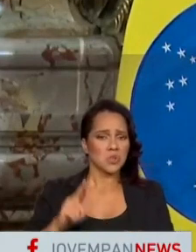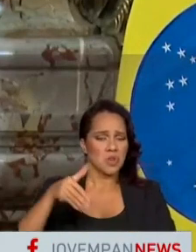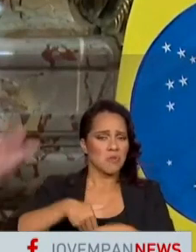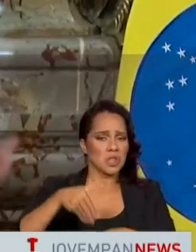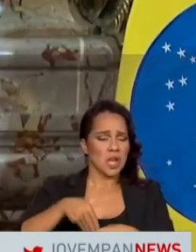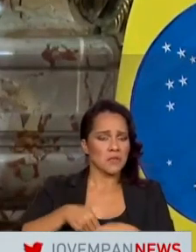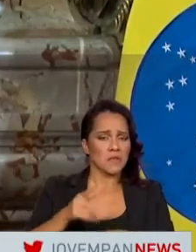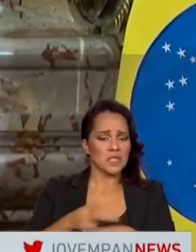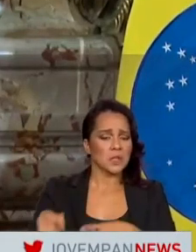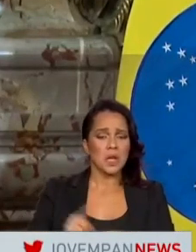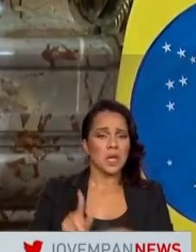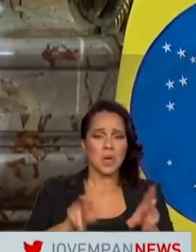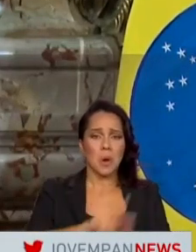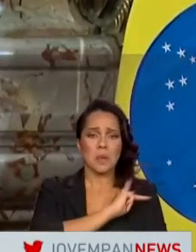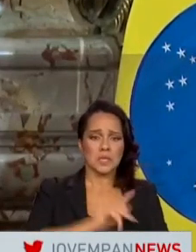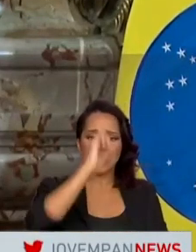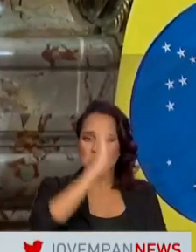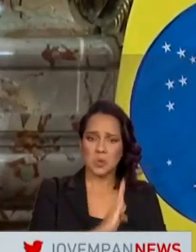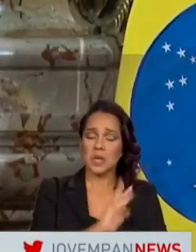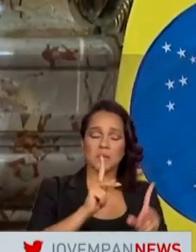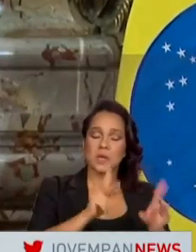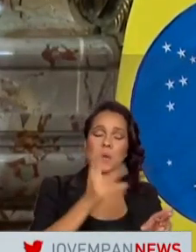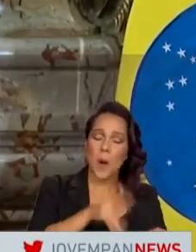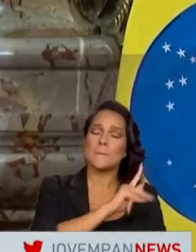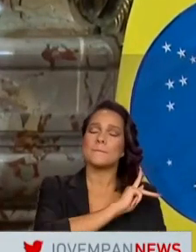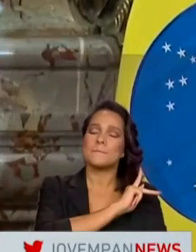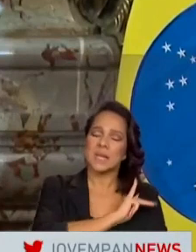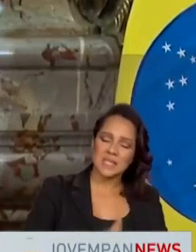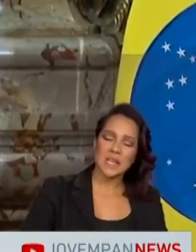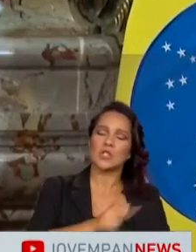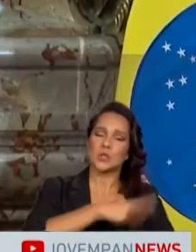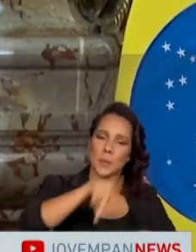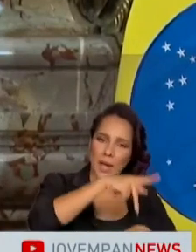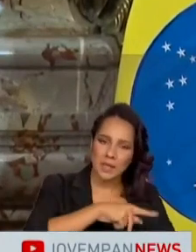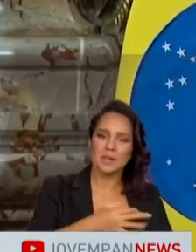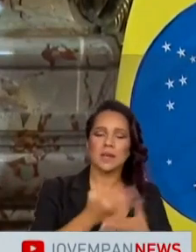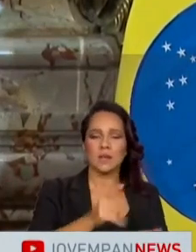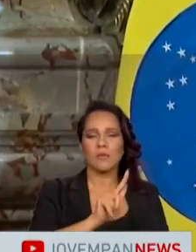era presidente. Presidente que não havia da sido República, eleito como presidente. Que foi Guaidó. Que foi Guaidó.